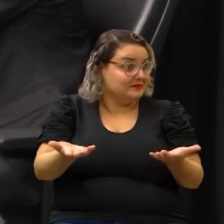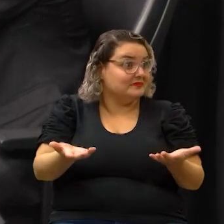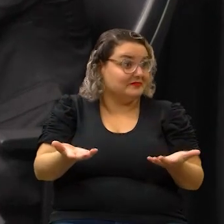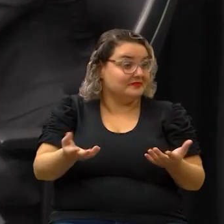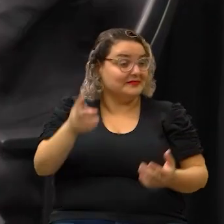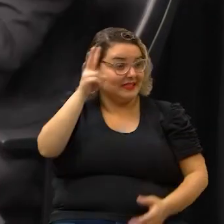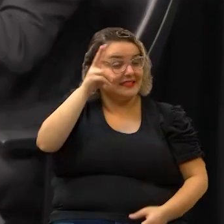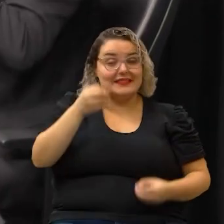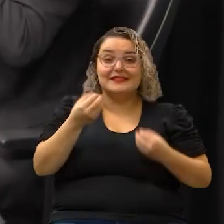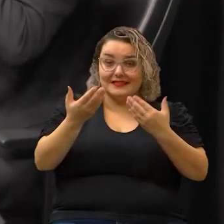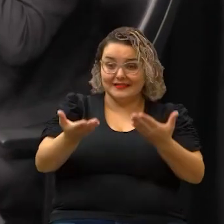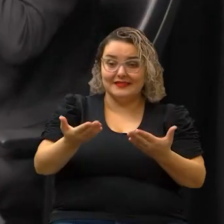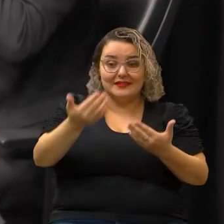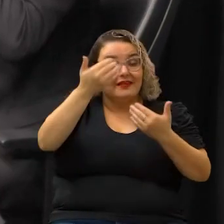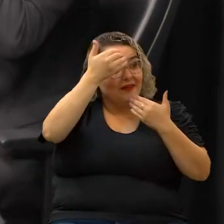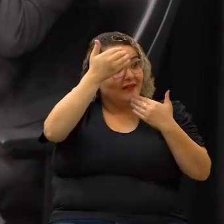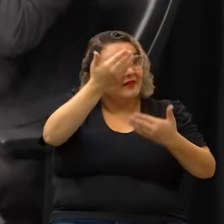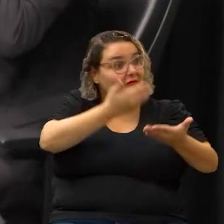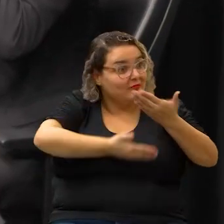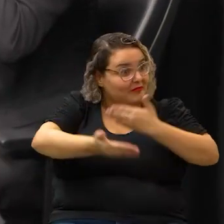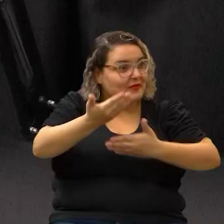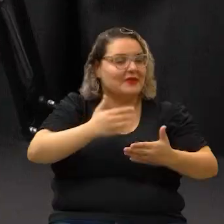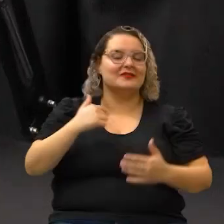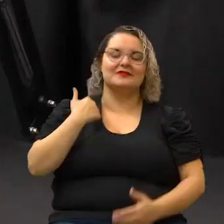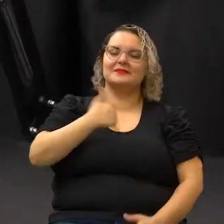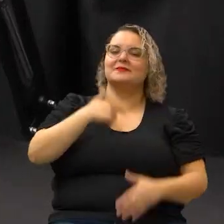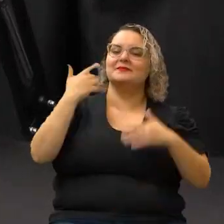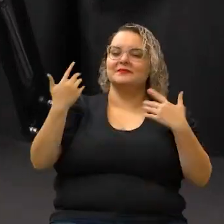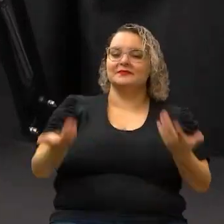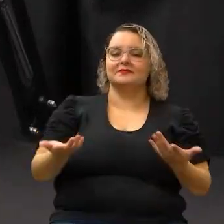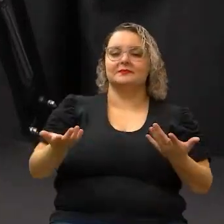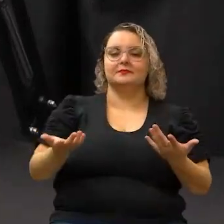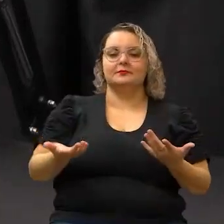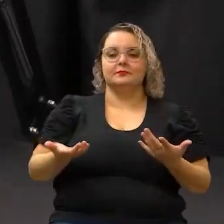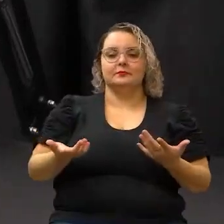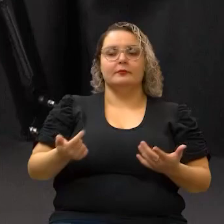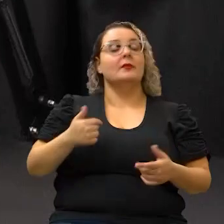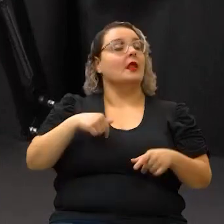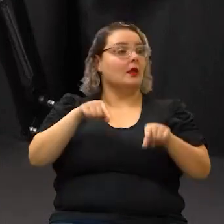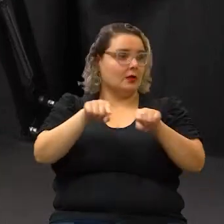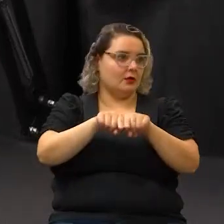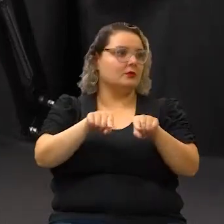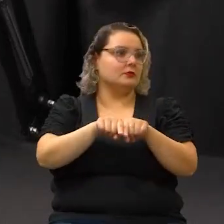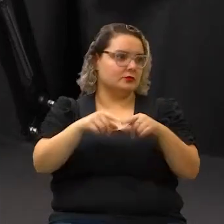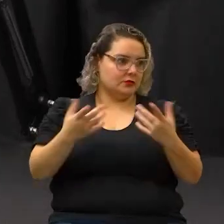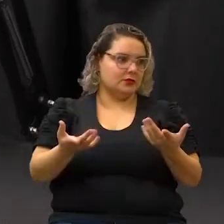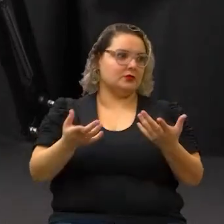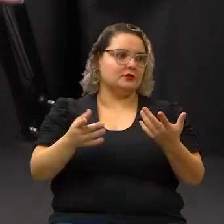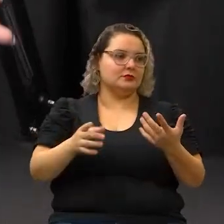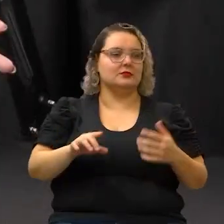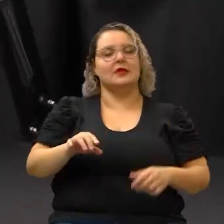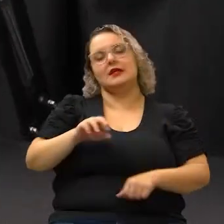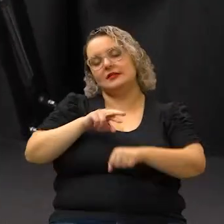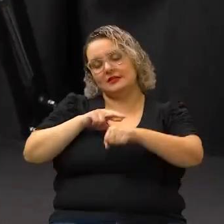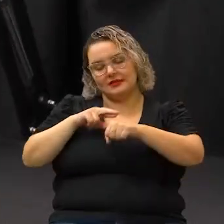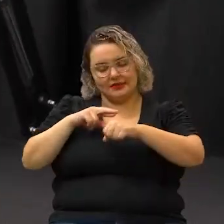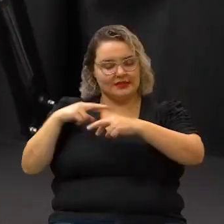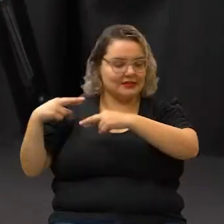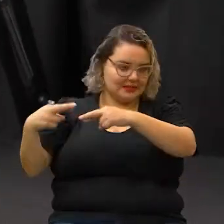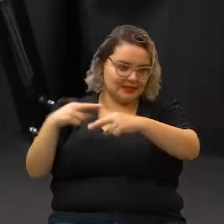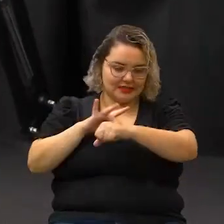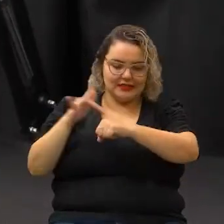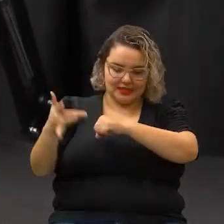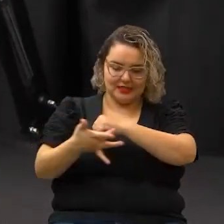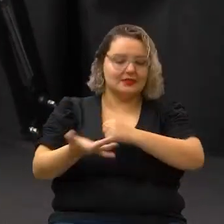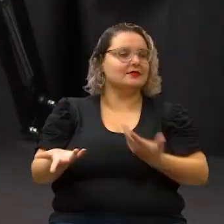né, e trazer essa história aqui. Obrigada por compartilhar com a gente. E eu, inclusive, sigo o senhor nas redes